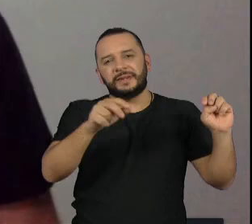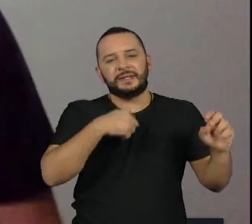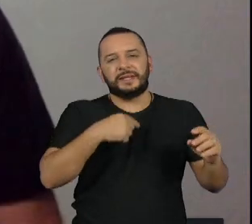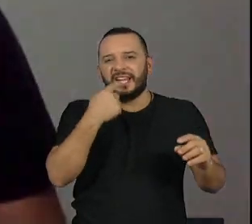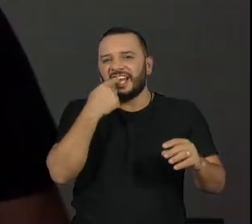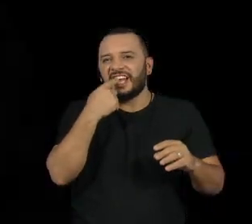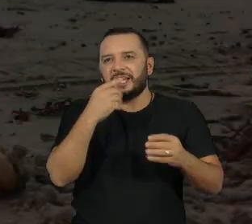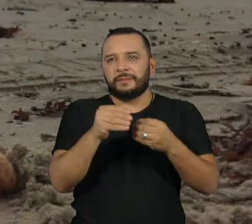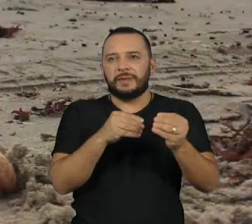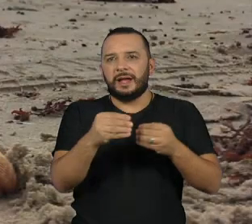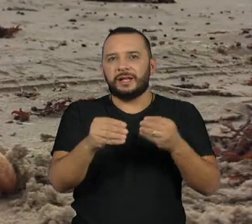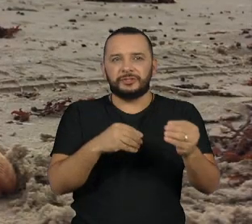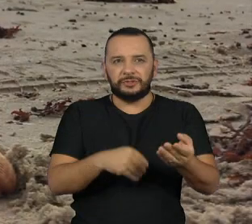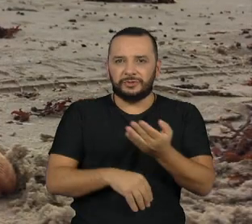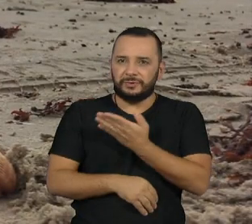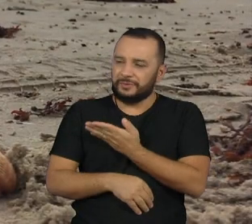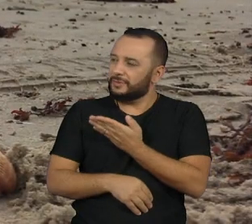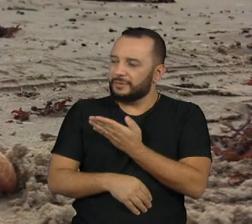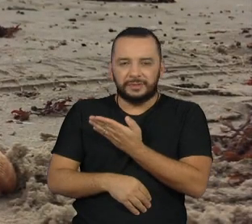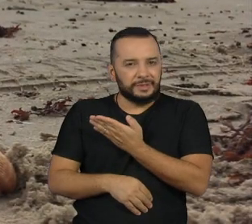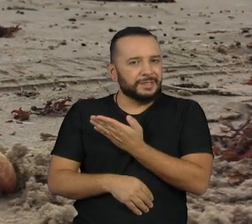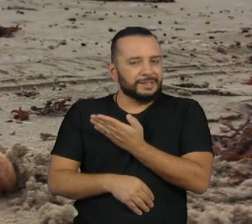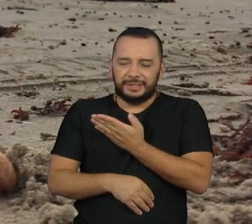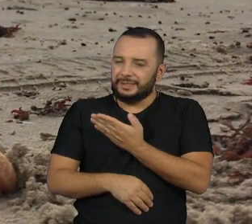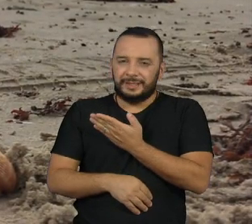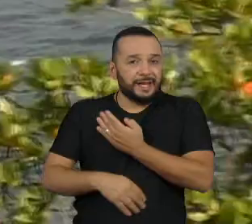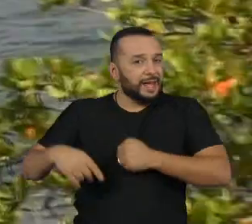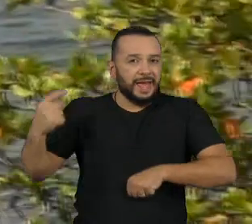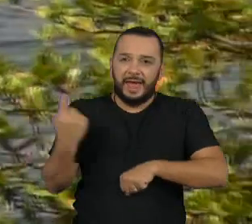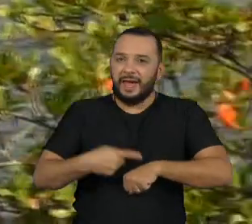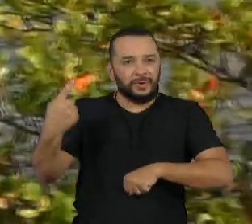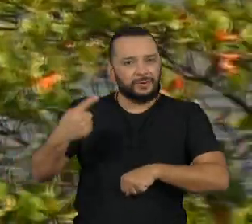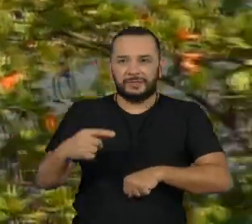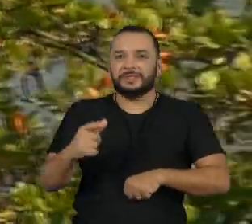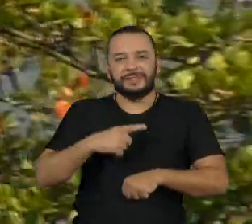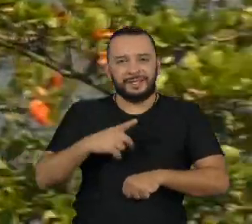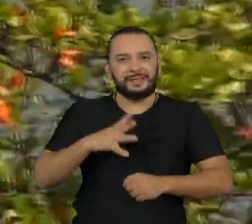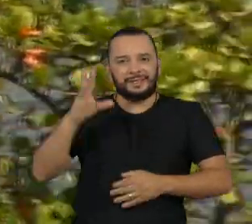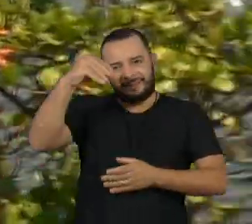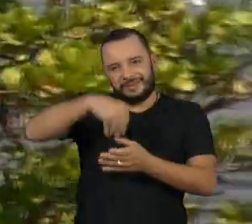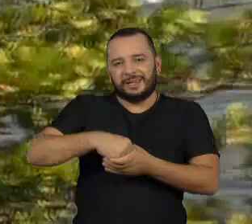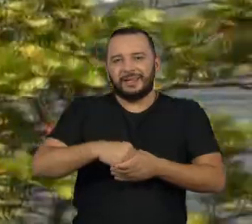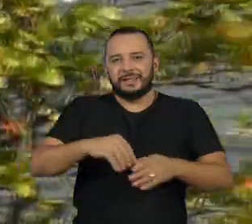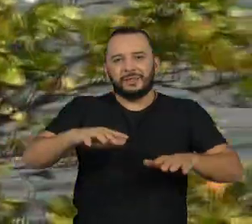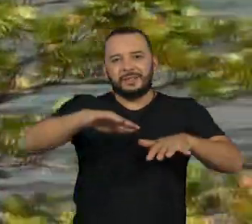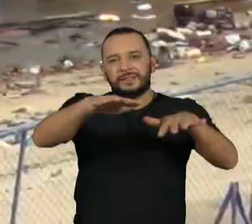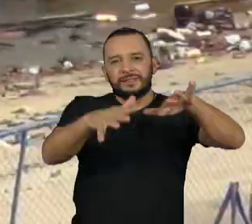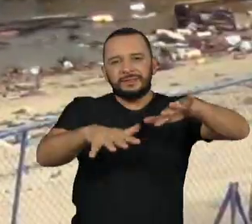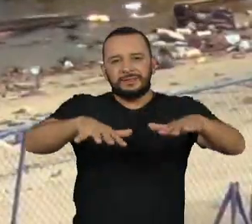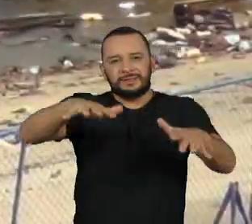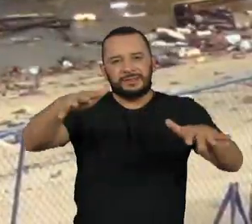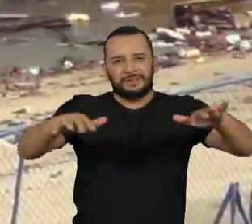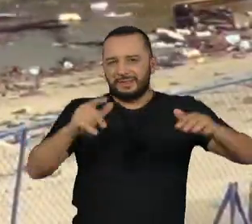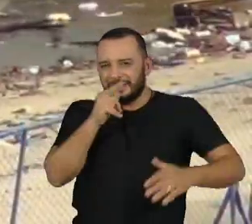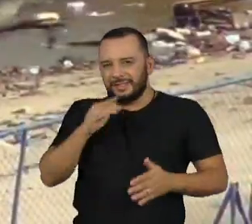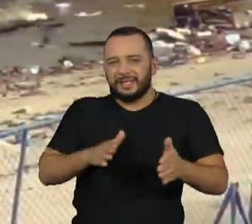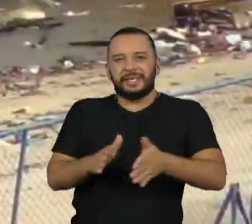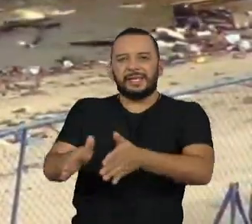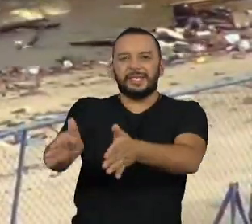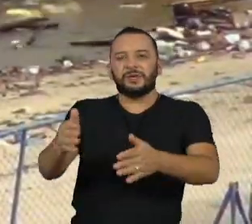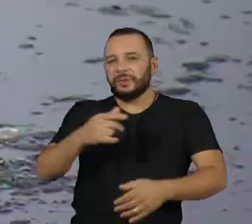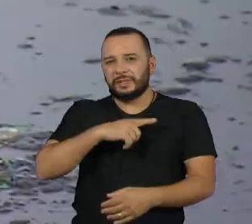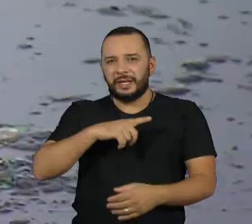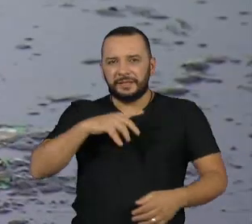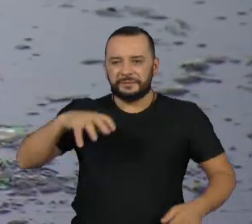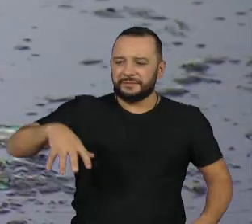na atualidade, que é a poluição plástica dentro dos oceanos e corpos de rios e outras áreas